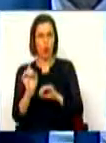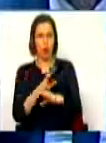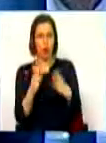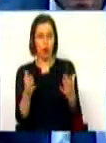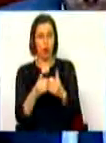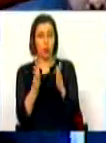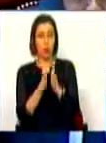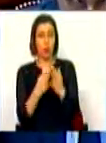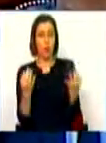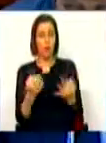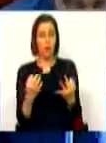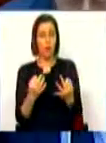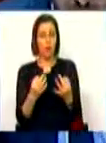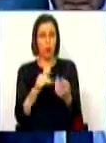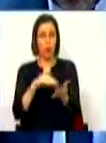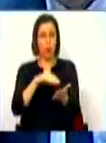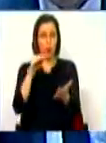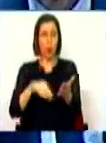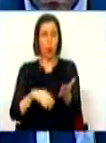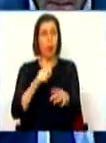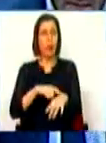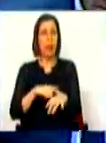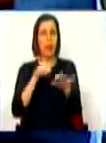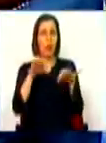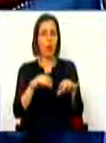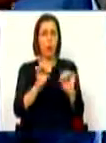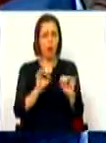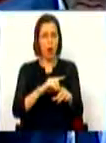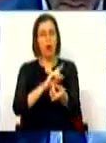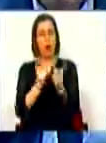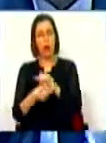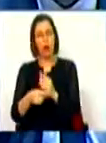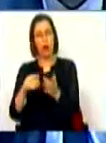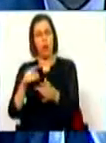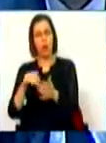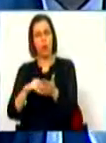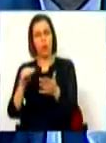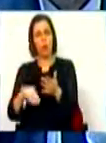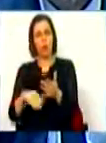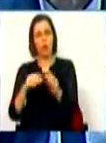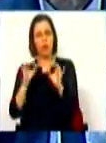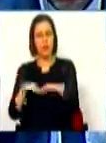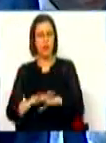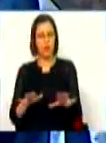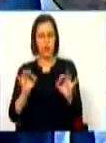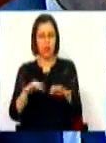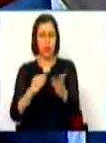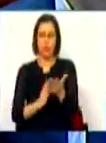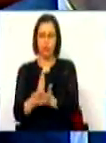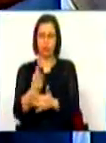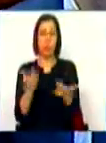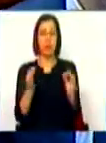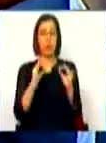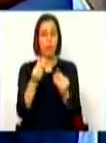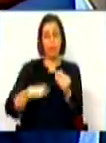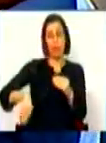que todos passaram de contratos por tempo indeterminado para contratos sem fim, sem termo, o que foi